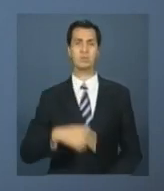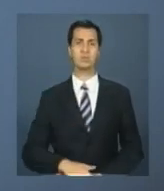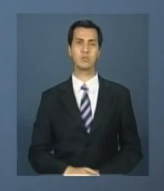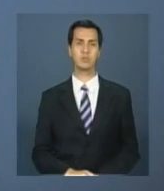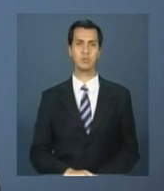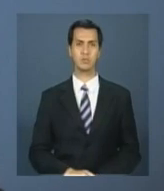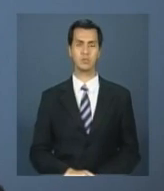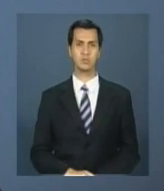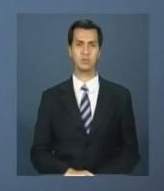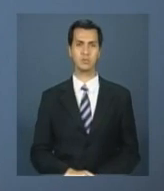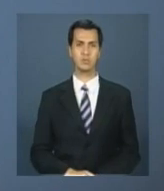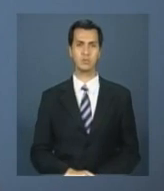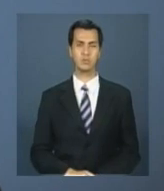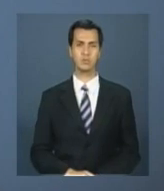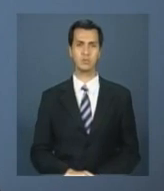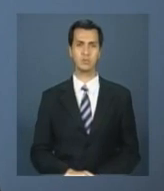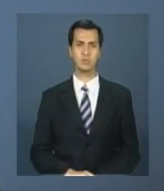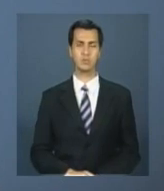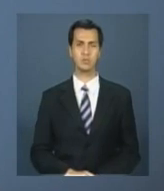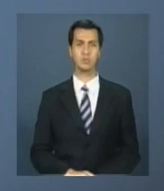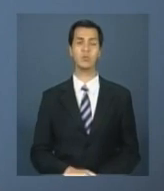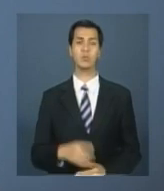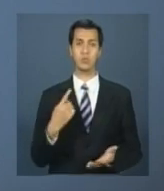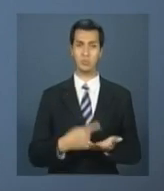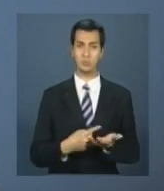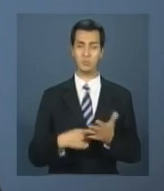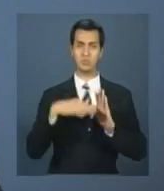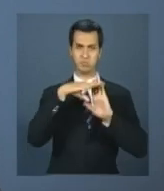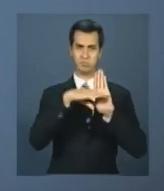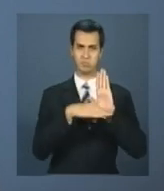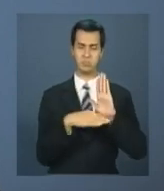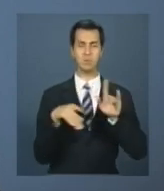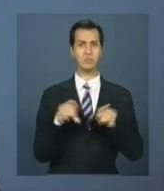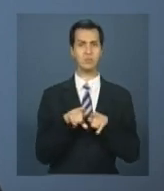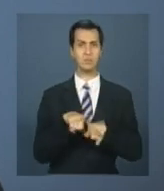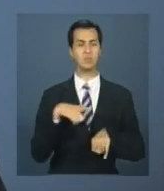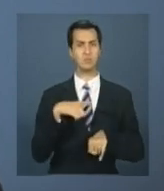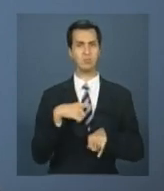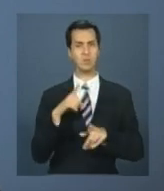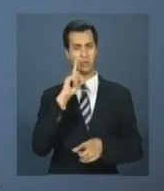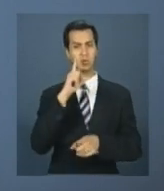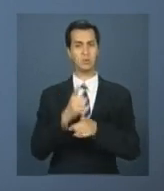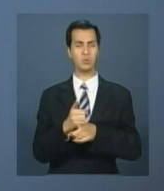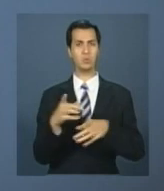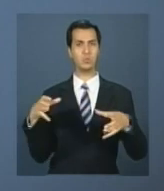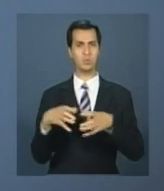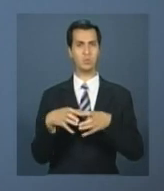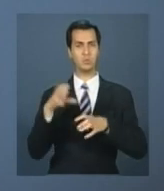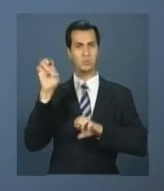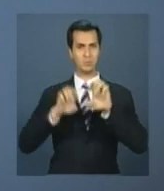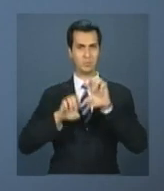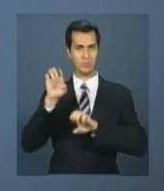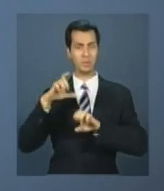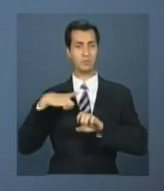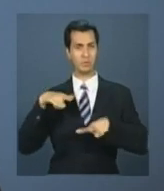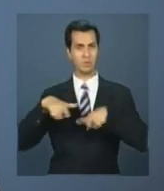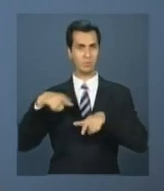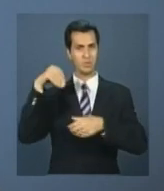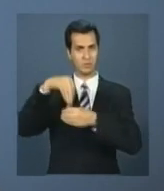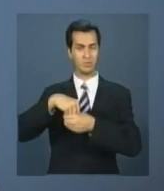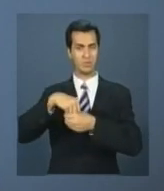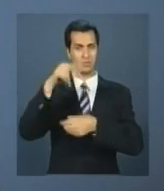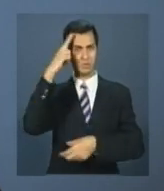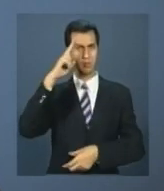11.500. Na agenda, há ainda um encontro com empresários e representantes da sociedade civil brasileira que atuam no Haiti e